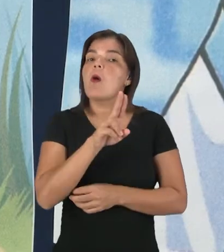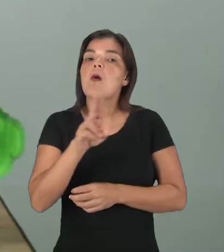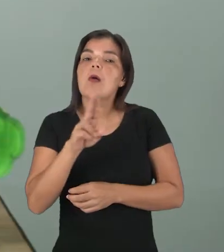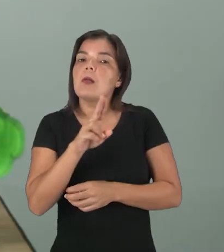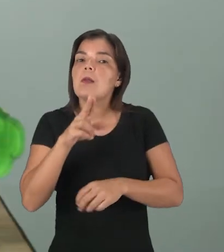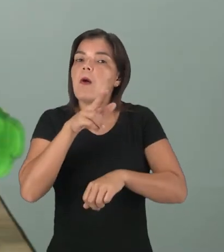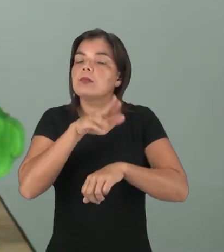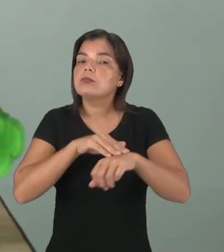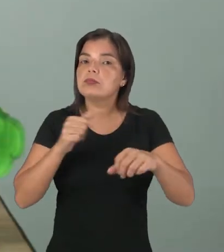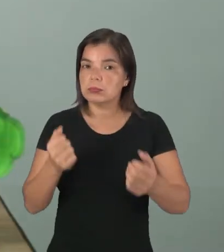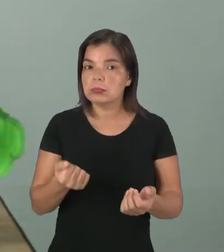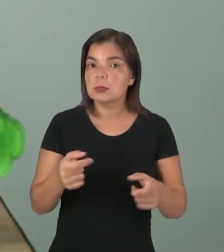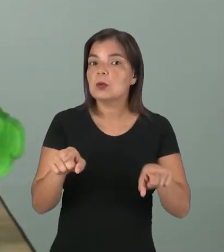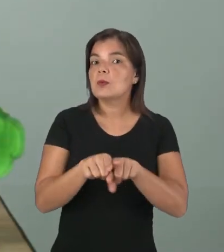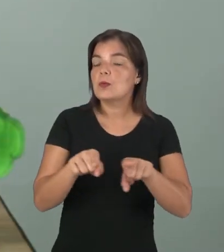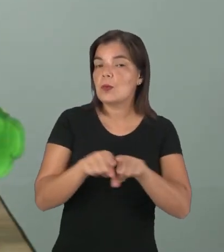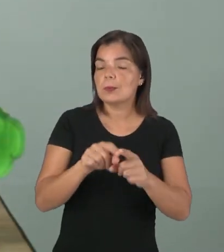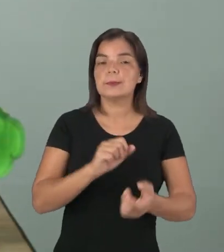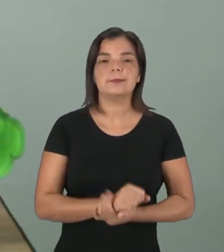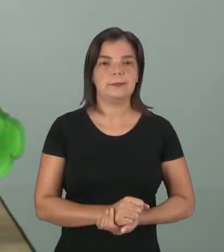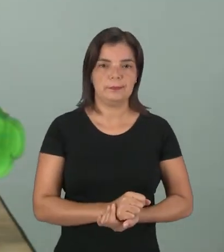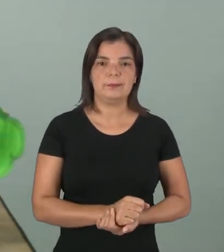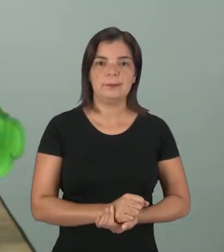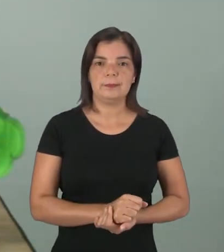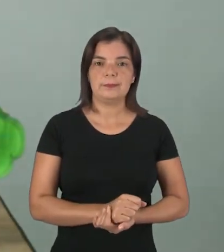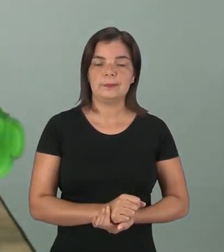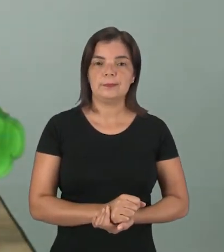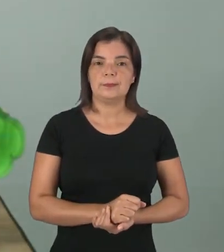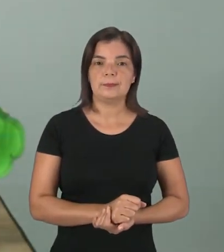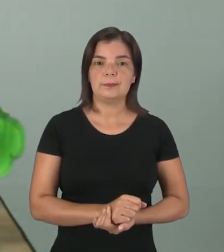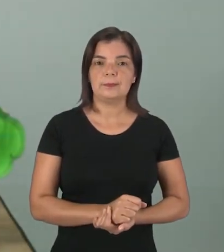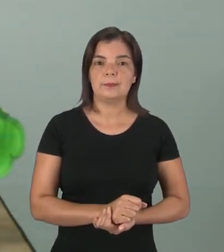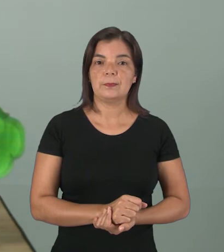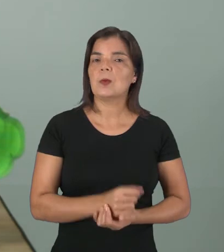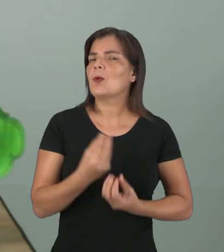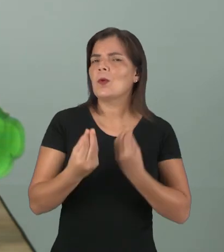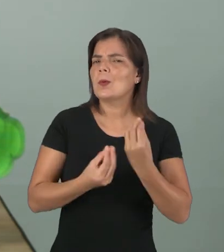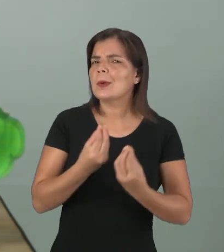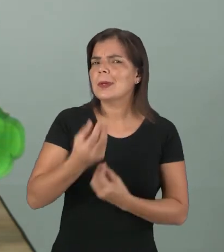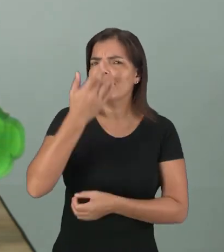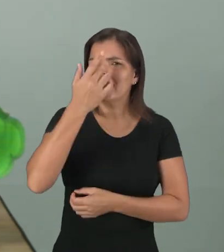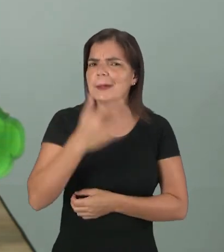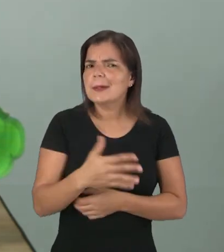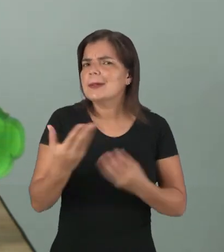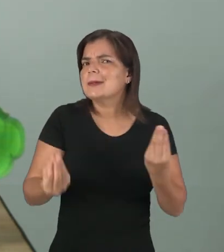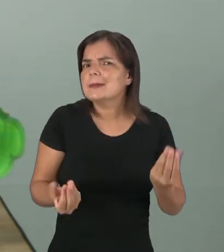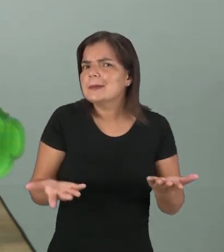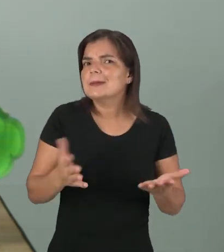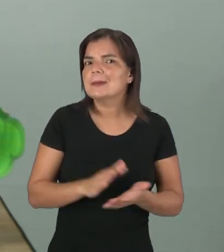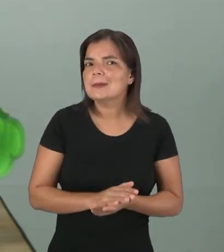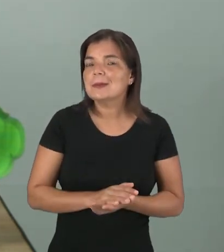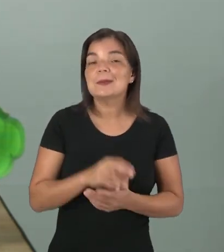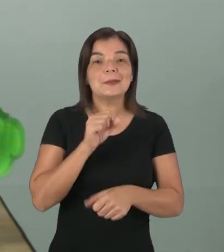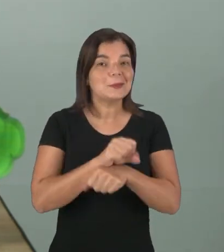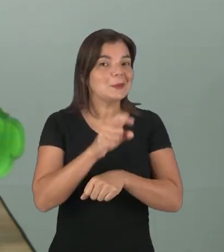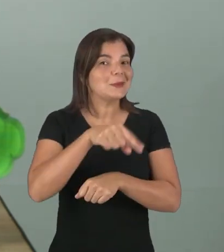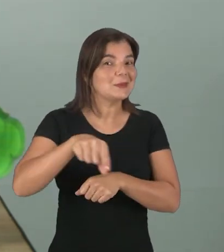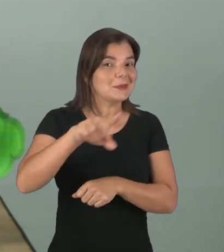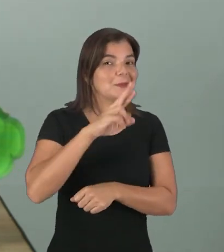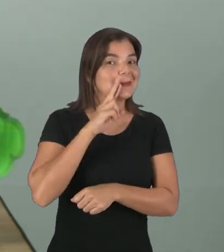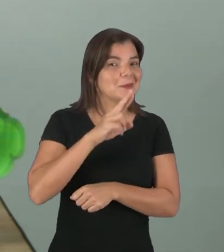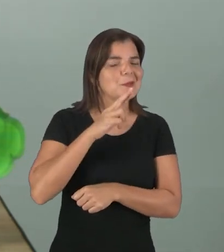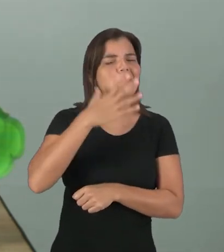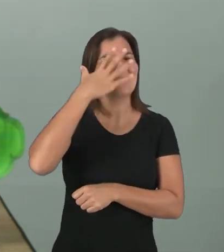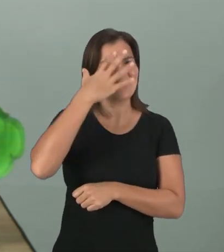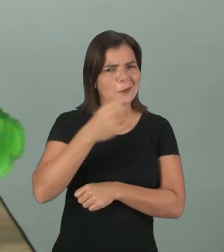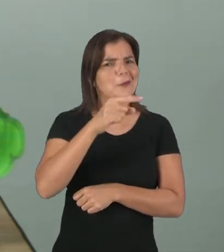nosso vídeo? Ele é conhecido como... Como o quê, crianças? Vamos lá! Isso, eu estou esperando a resposta de vocês e